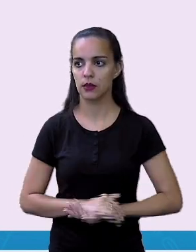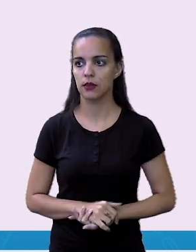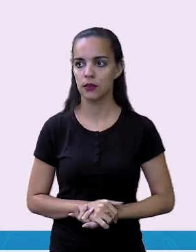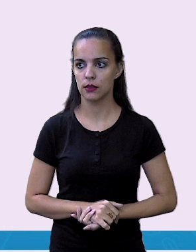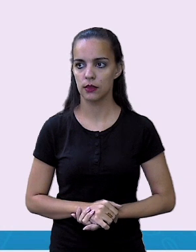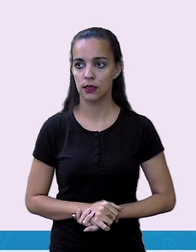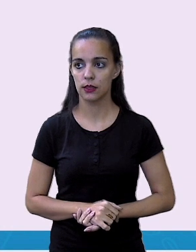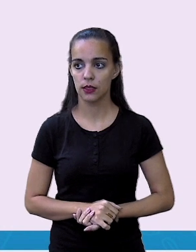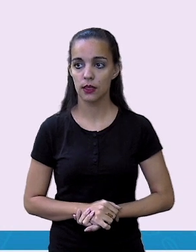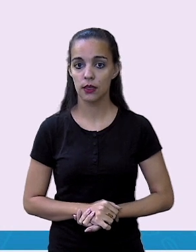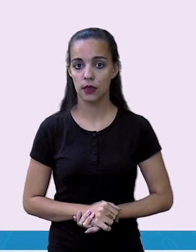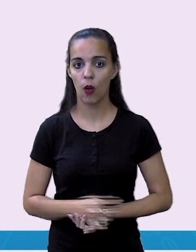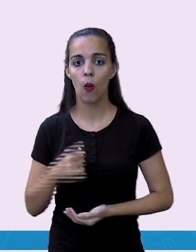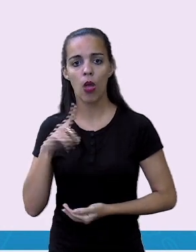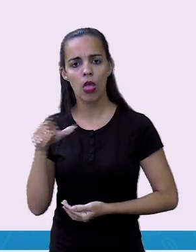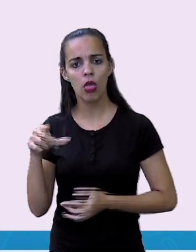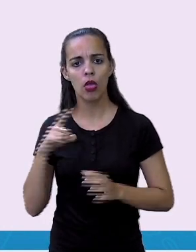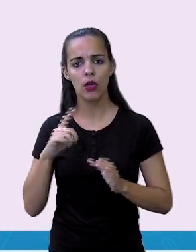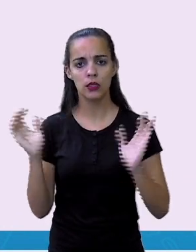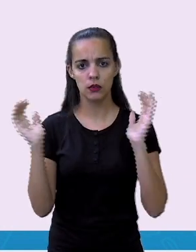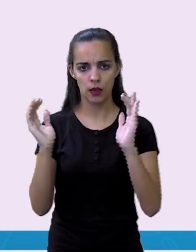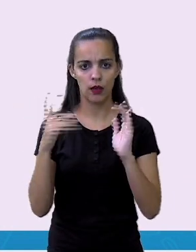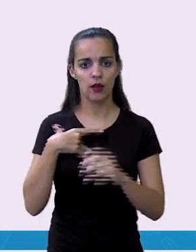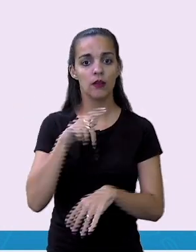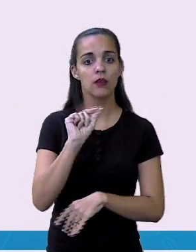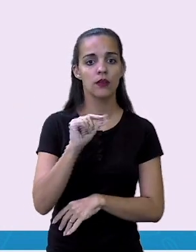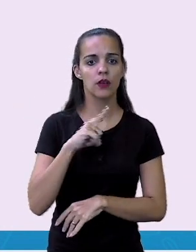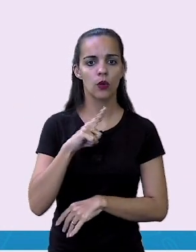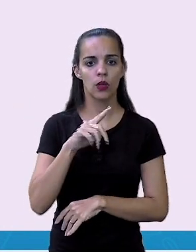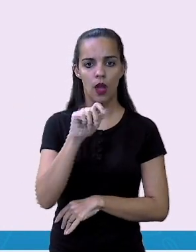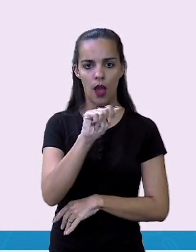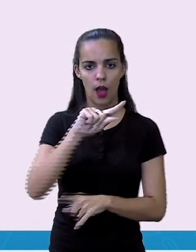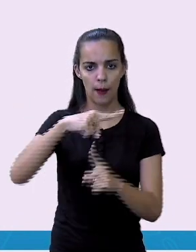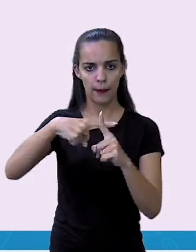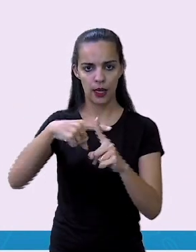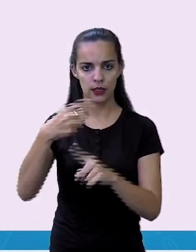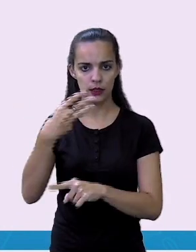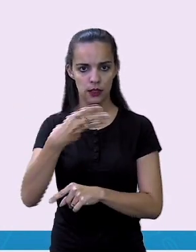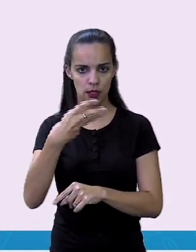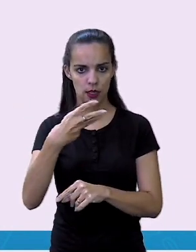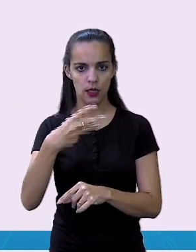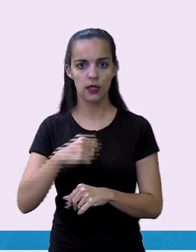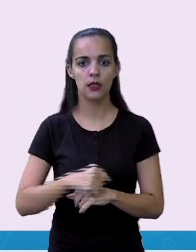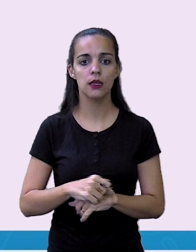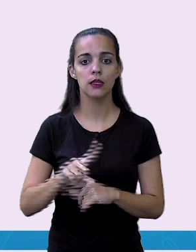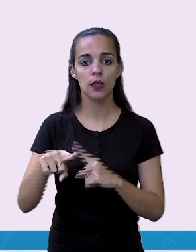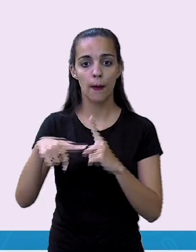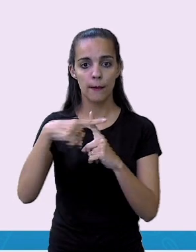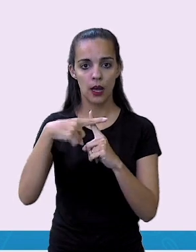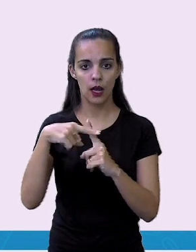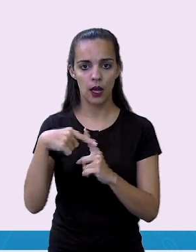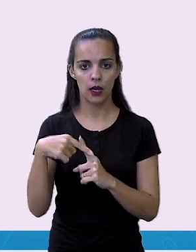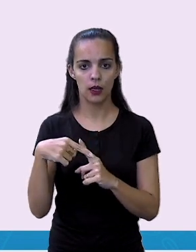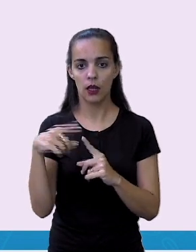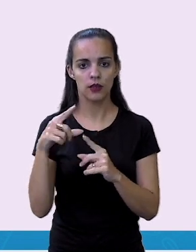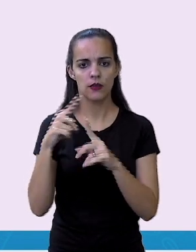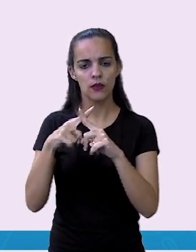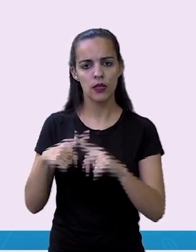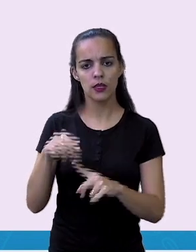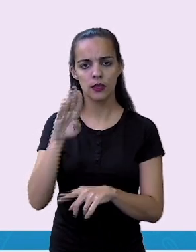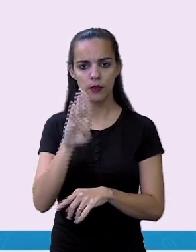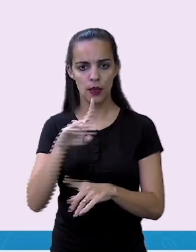forma fatorada vai ser A mais 3, que multiplica